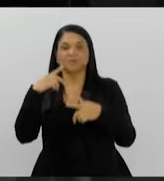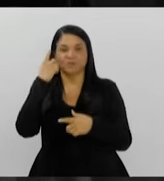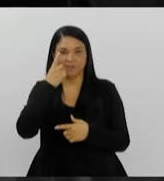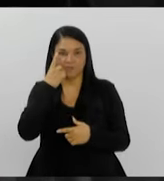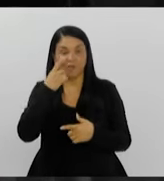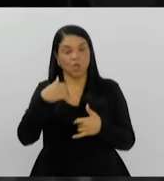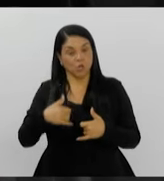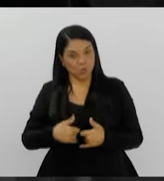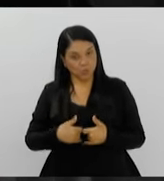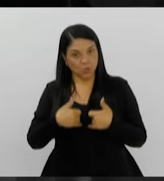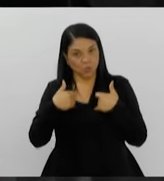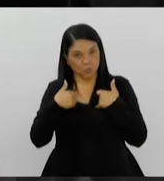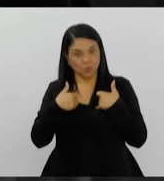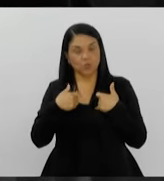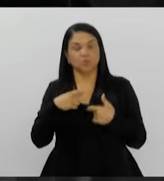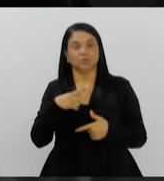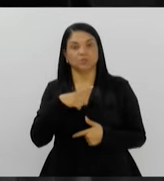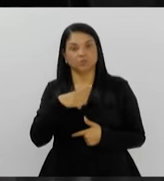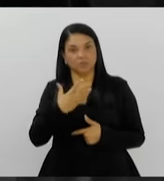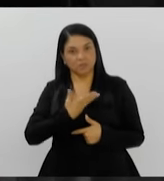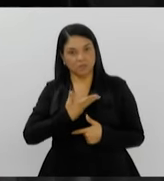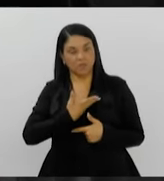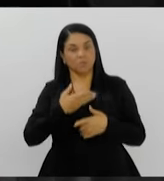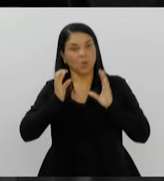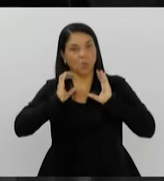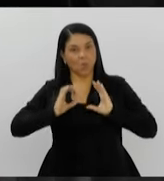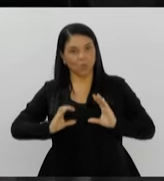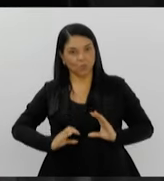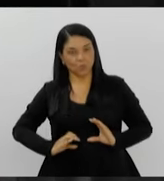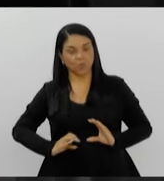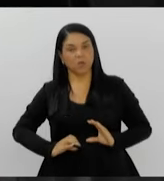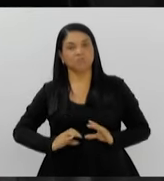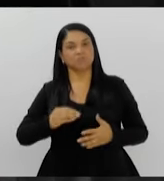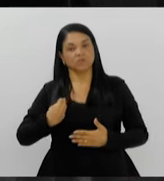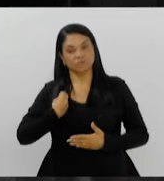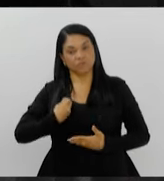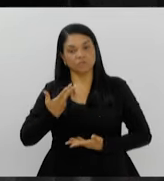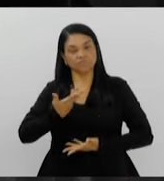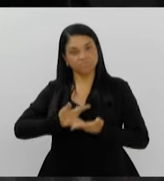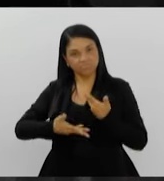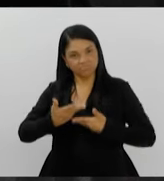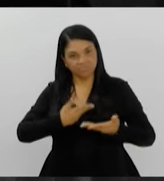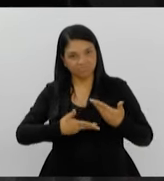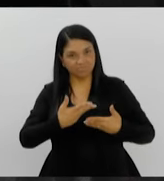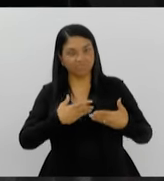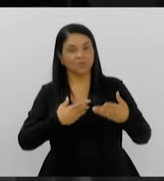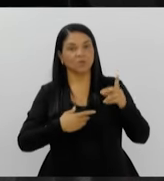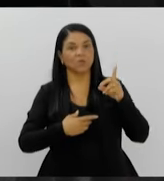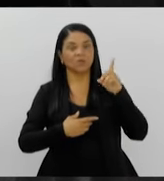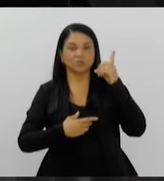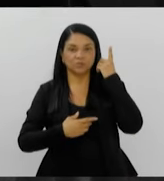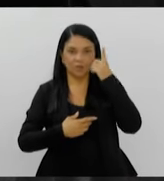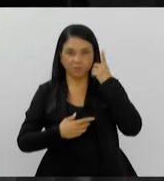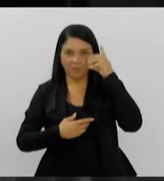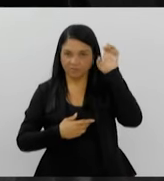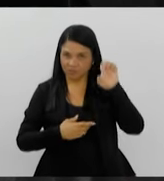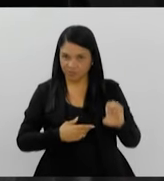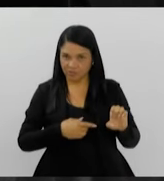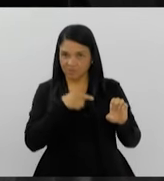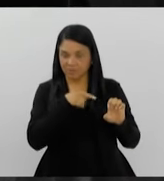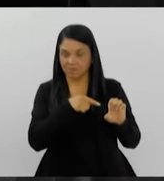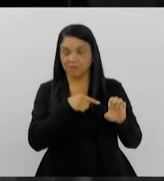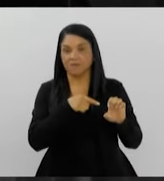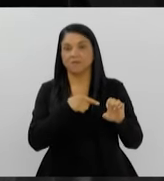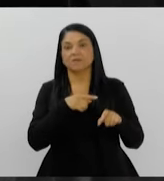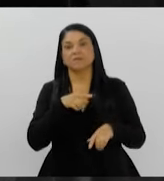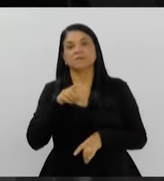me orgulho de ter uma conduta e um convívio harmonioso com os deputados de esquerda não só